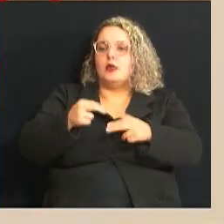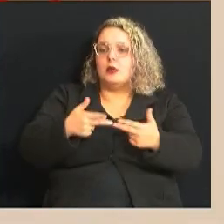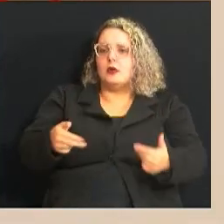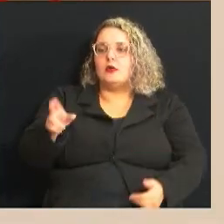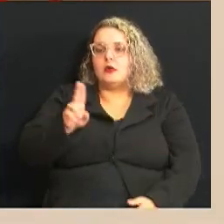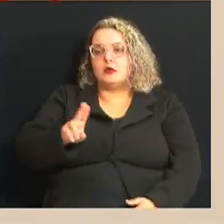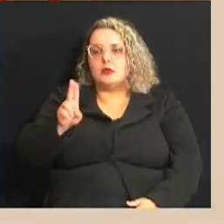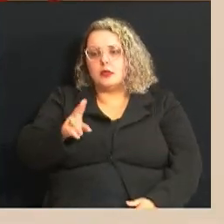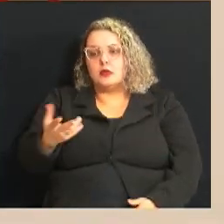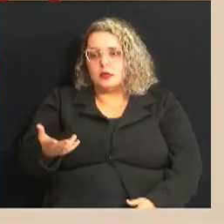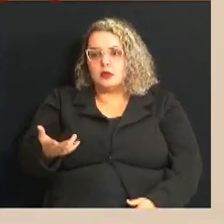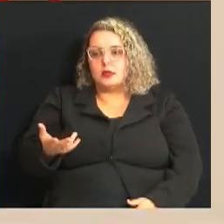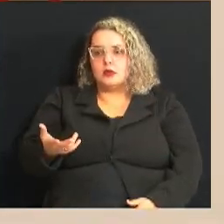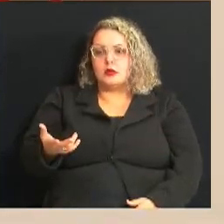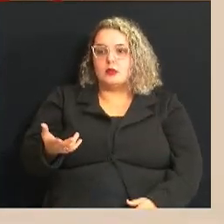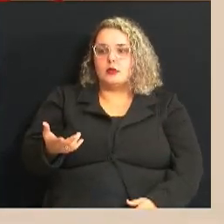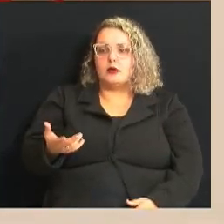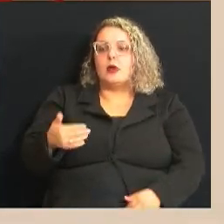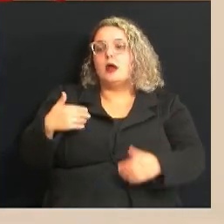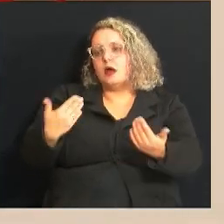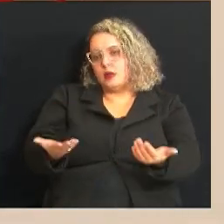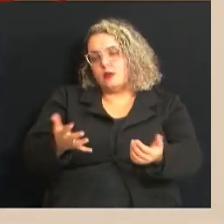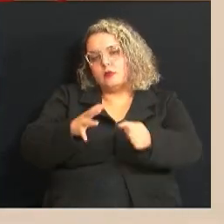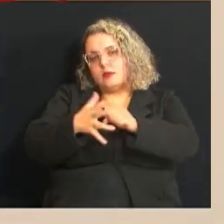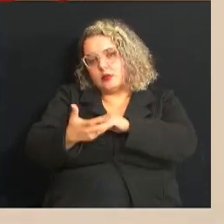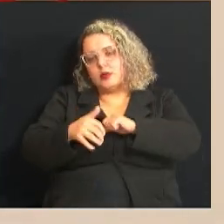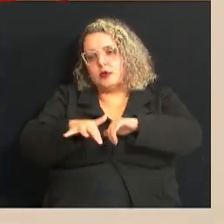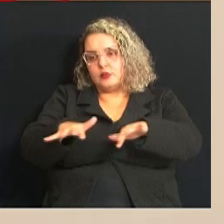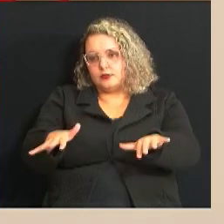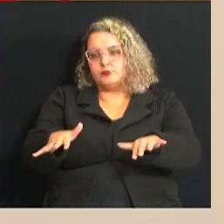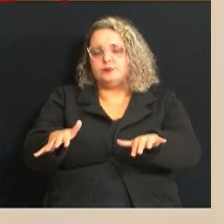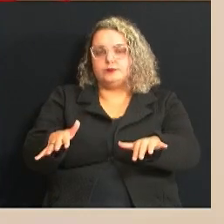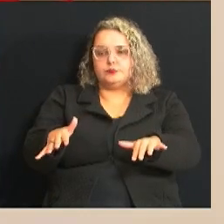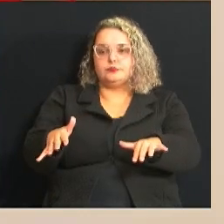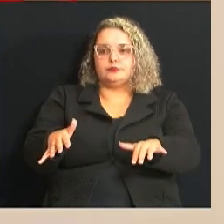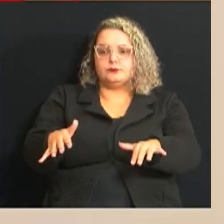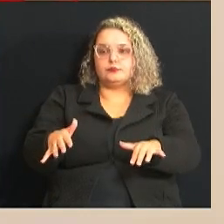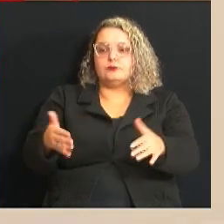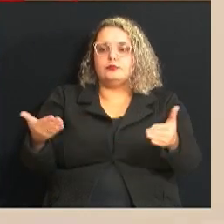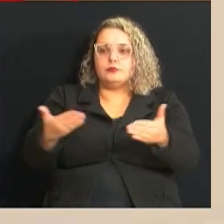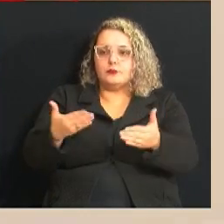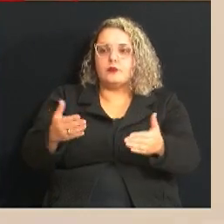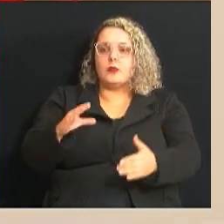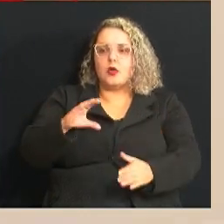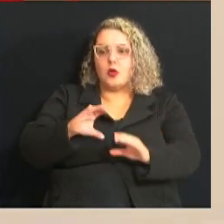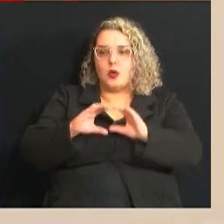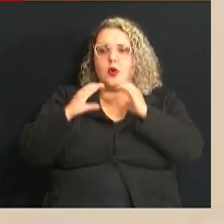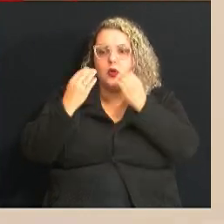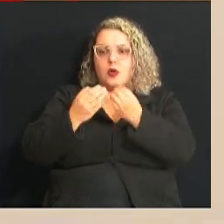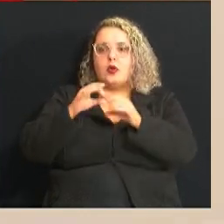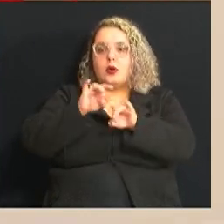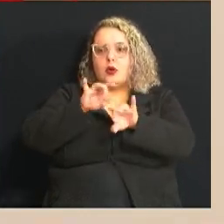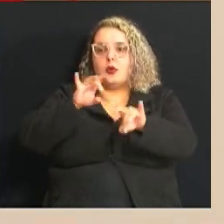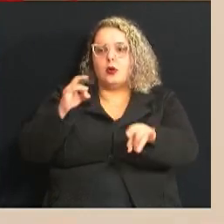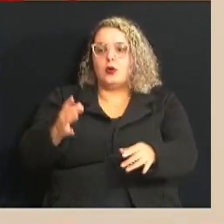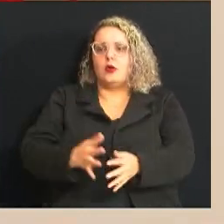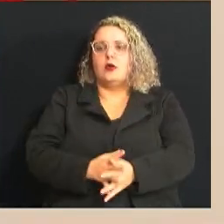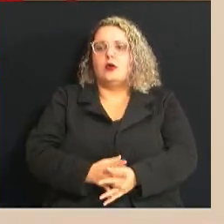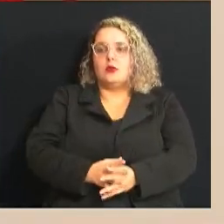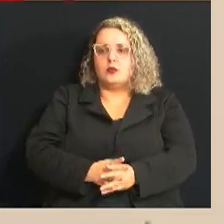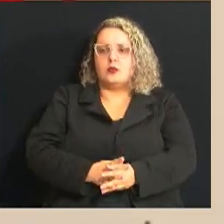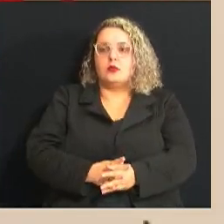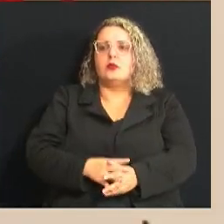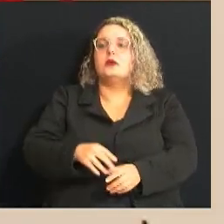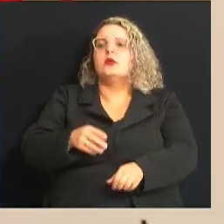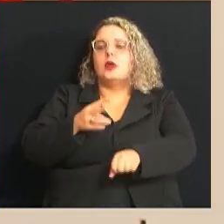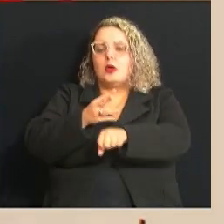usar. E aí a gente veio, por conta da pandemia, né, a gente veio agora com o coletivo online, né, que é via